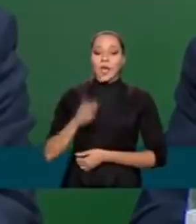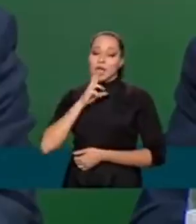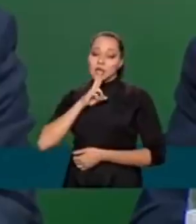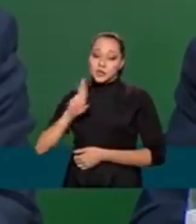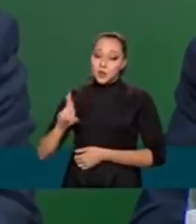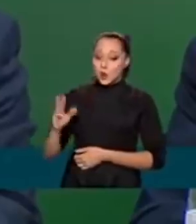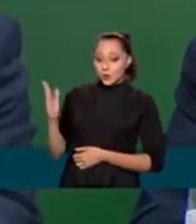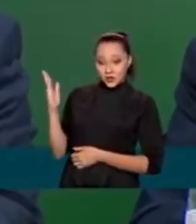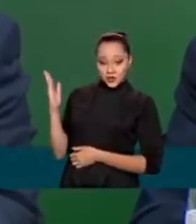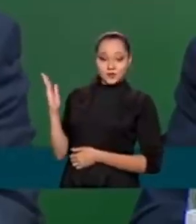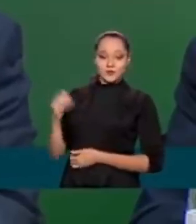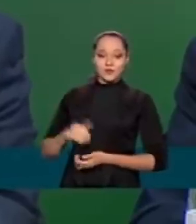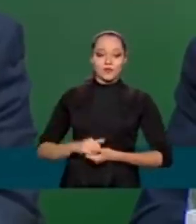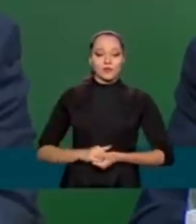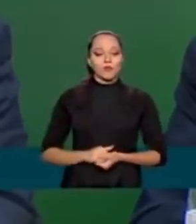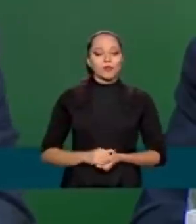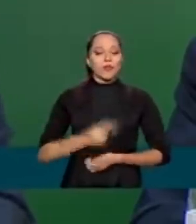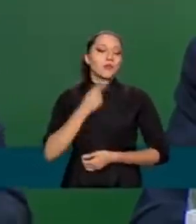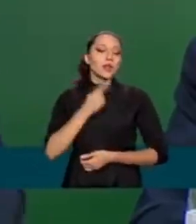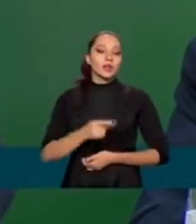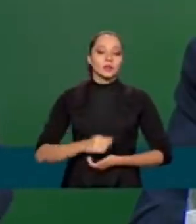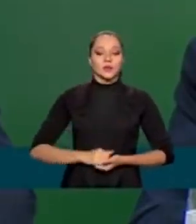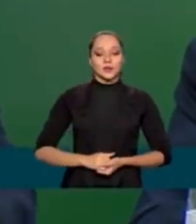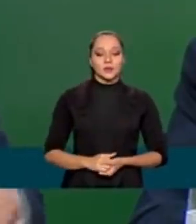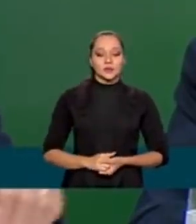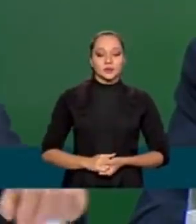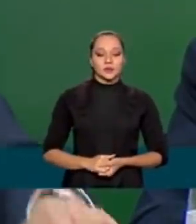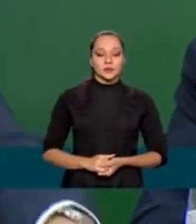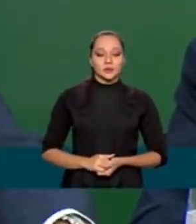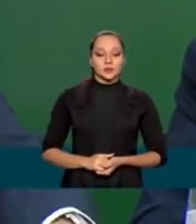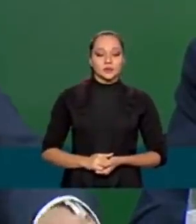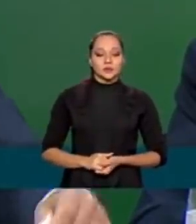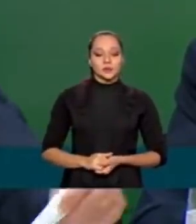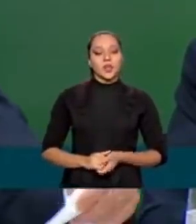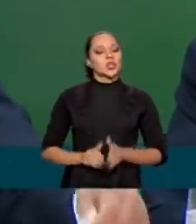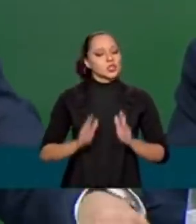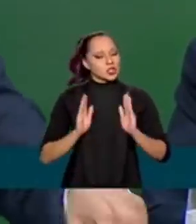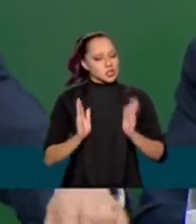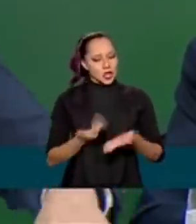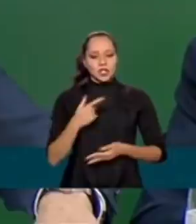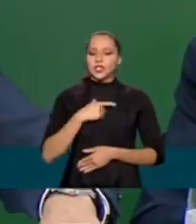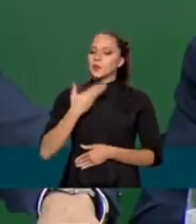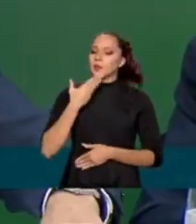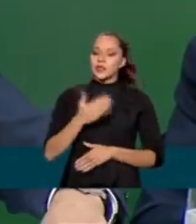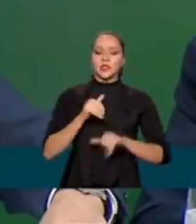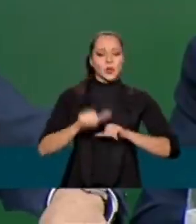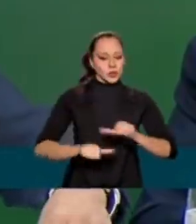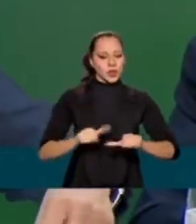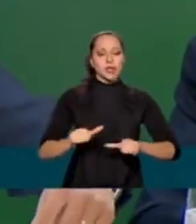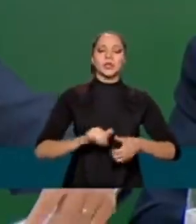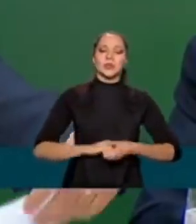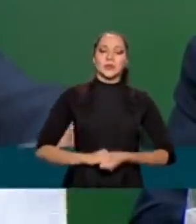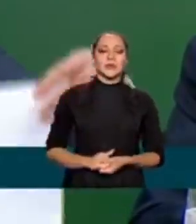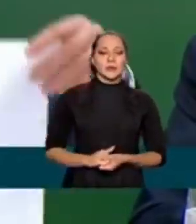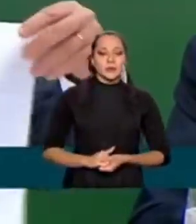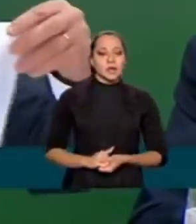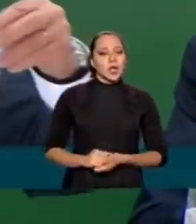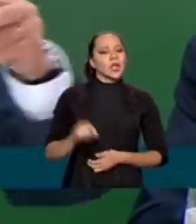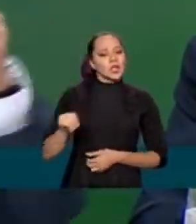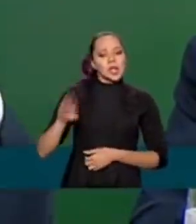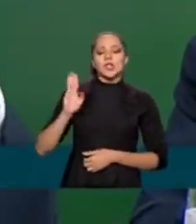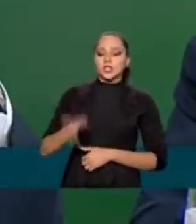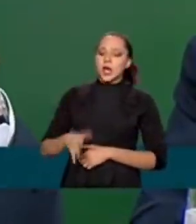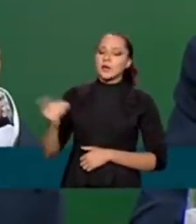responde ao senhor William, dizendo: já havia pedido a retificação, William, e eles já